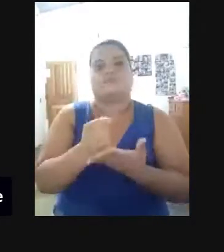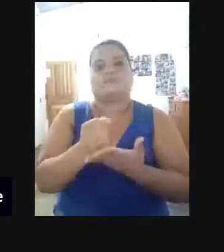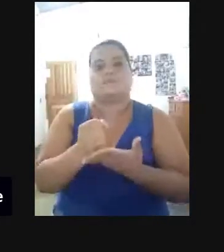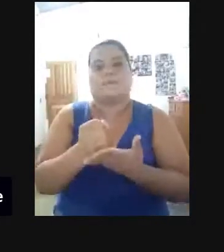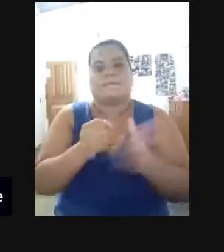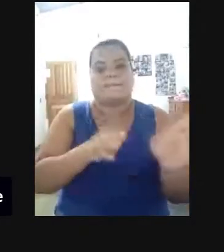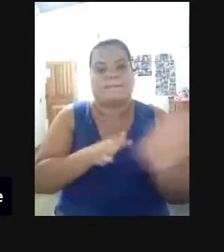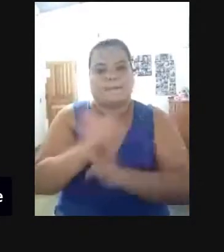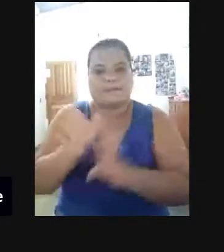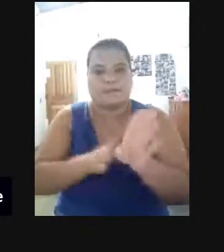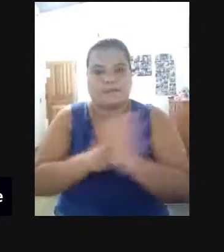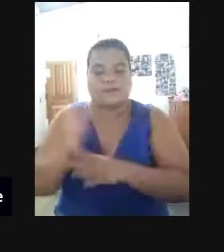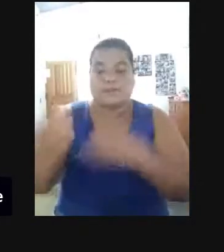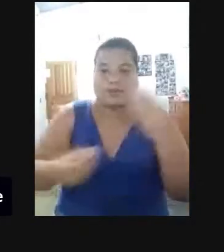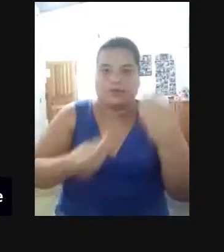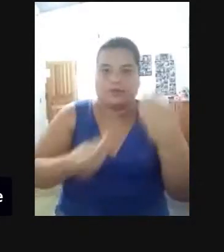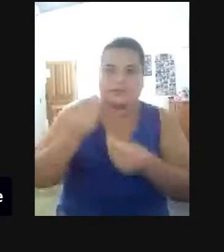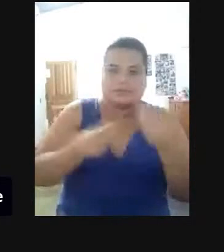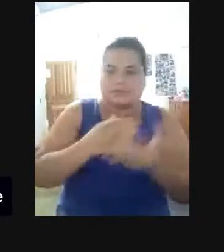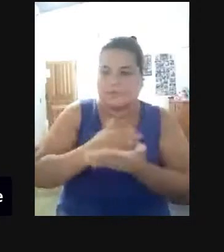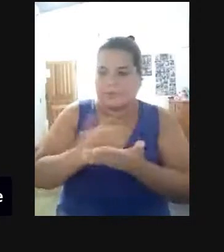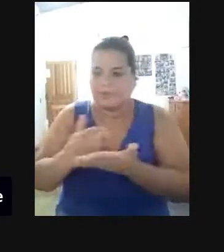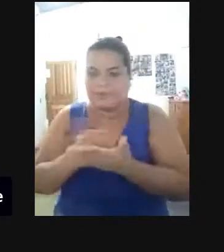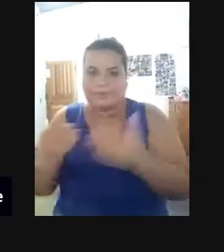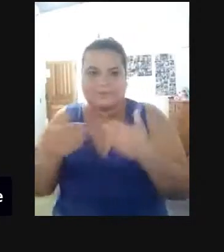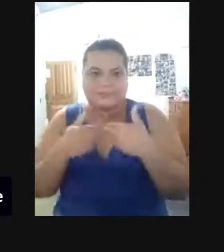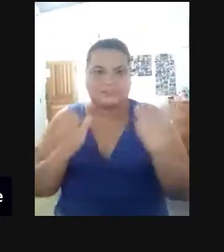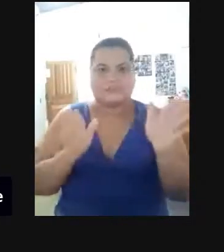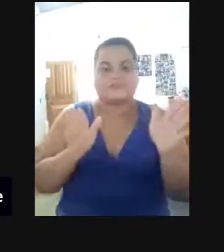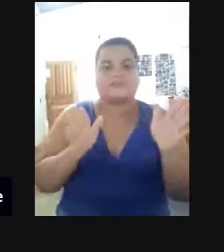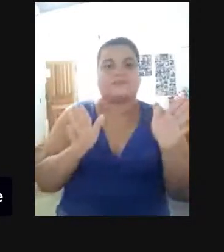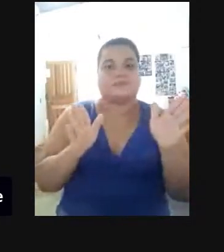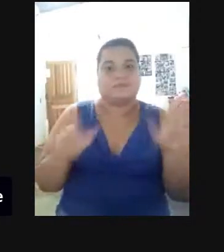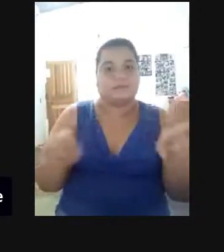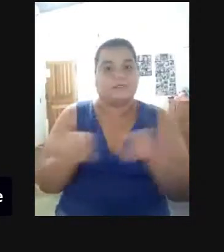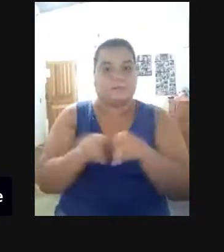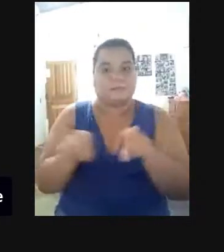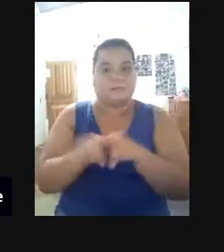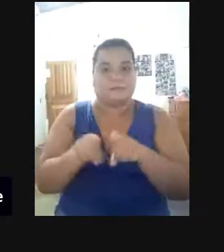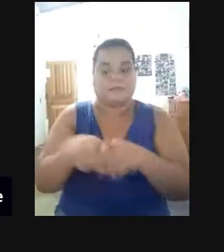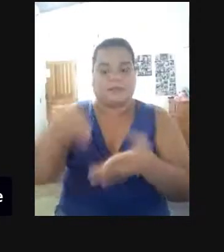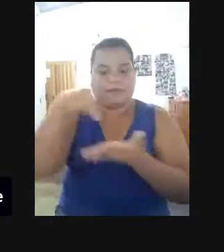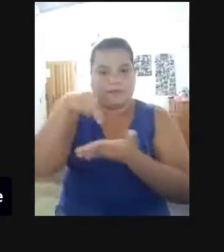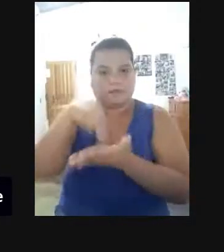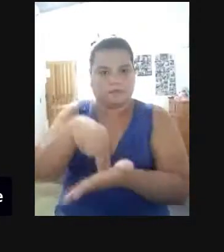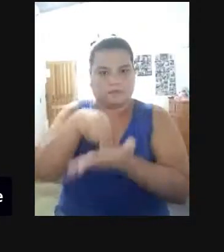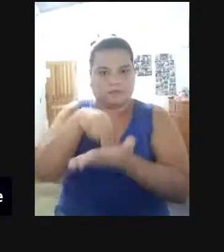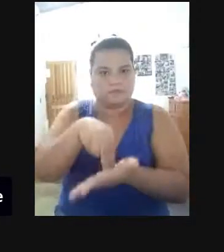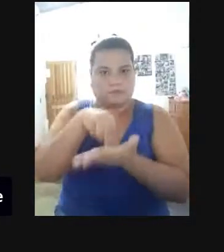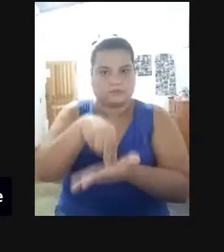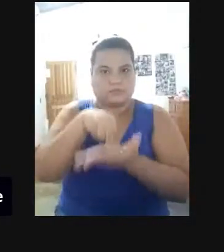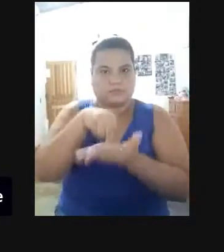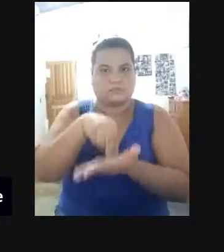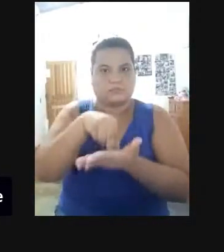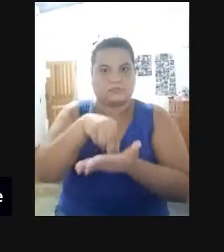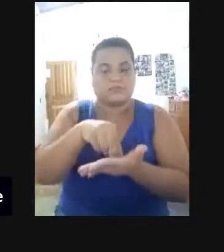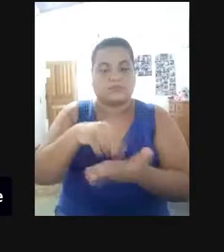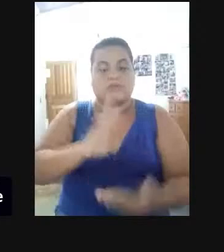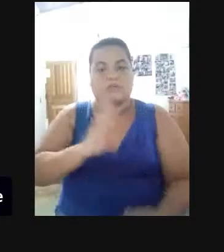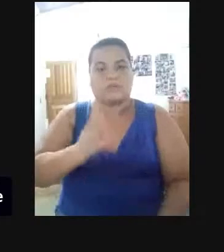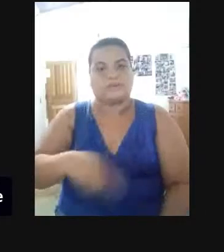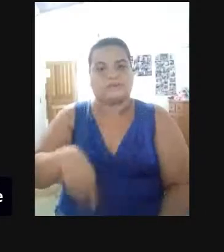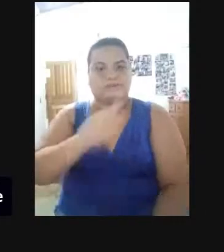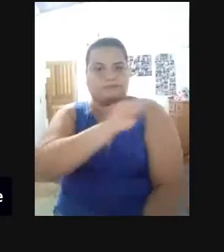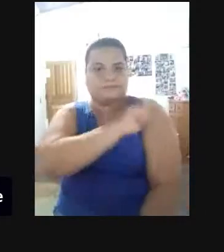nos procedimentos iniciais desse evento. Agradecer também ao NAI, aqui representado pela Gleice,